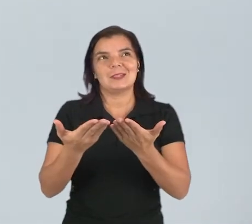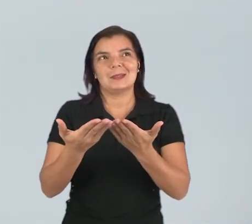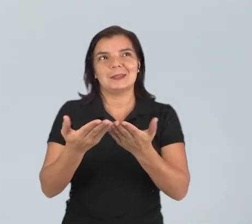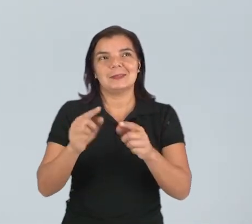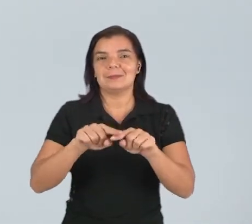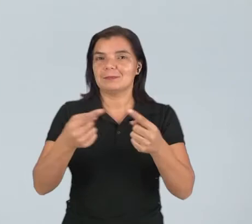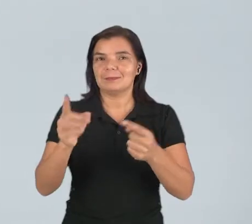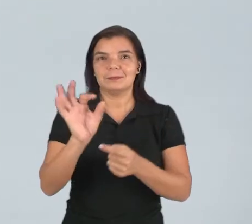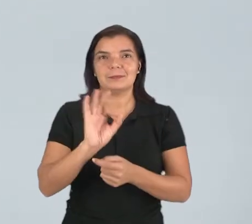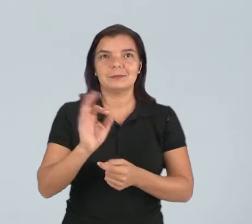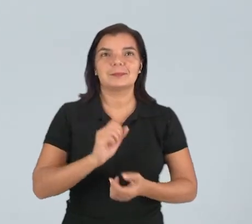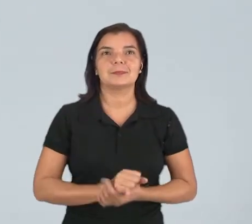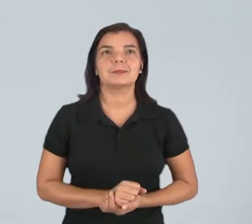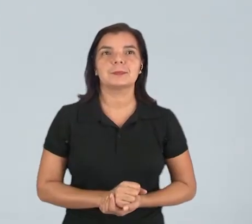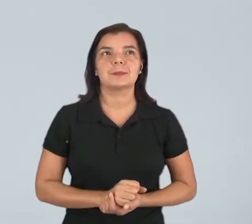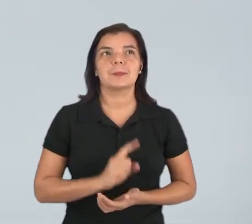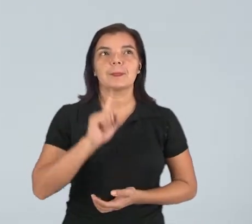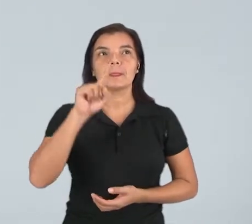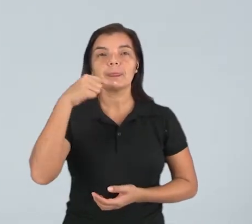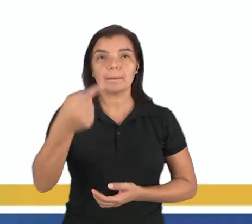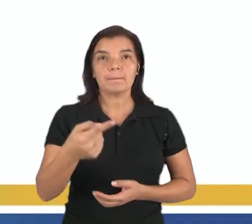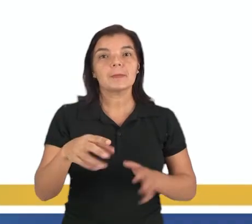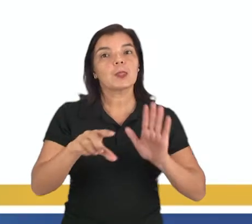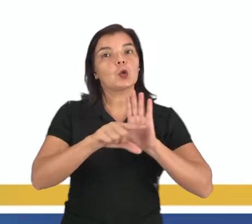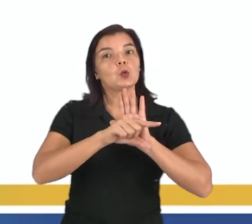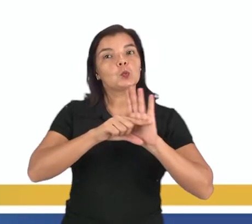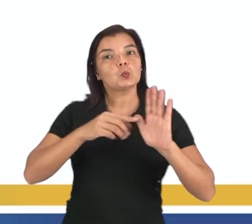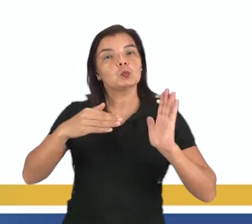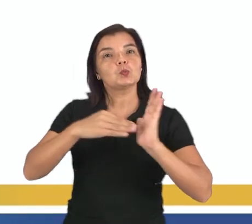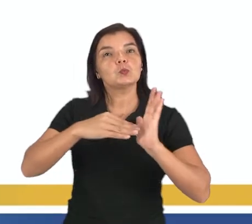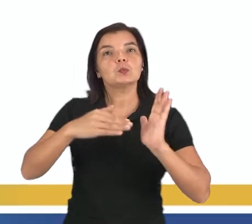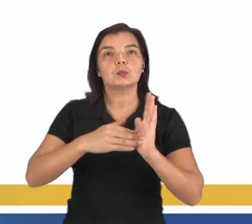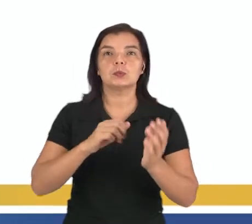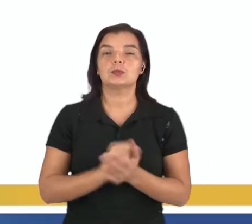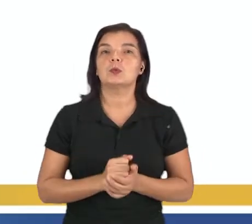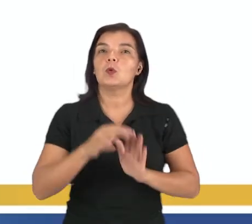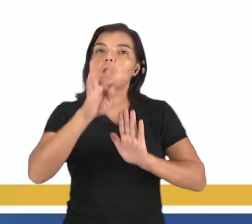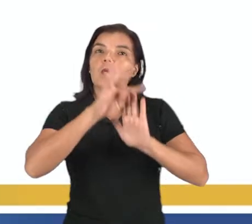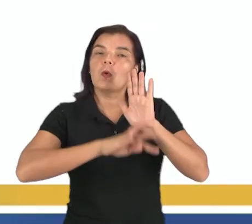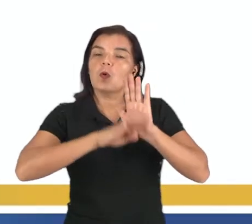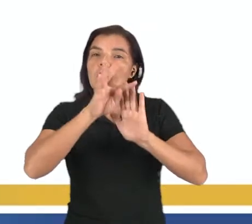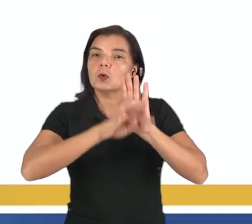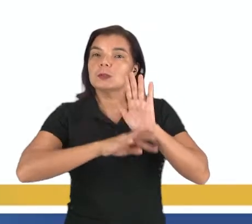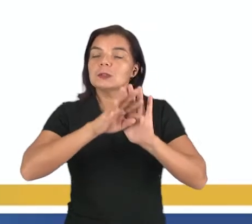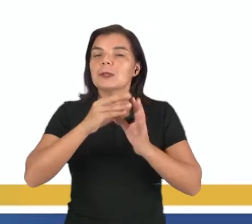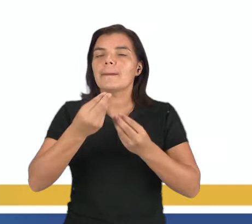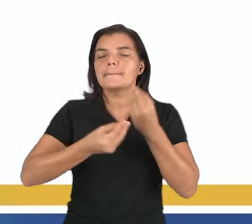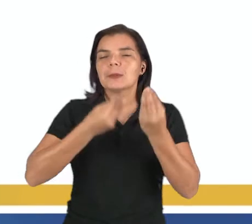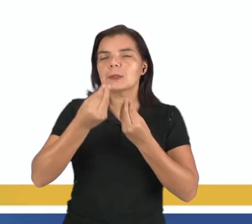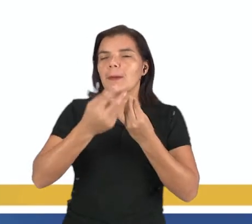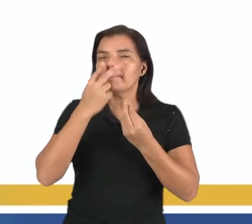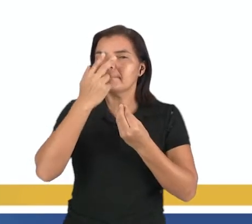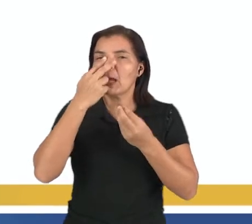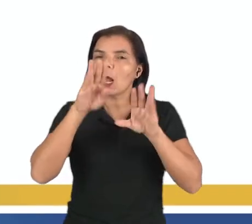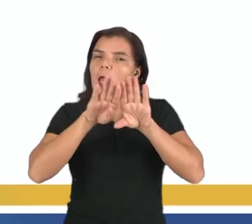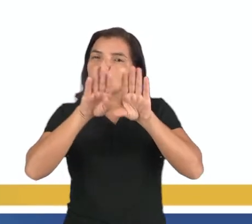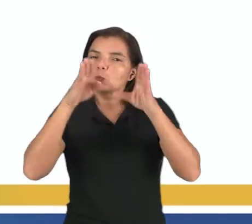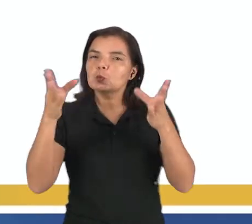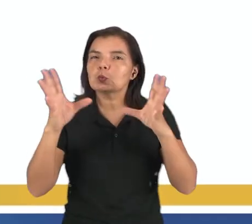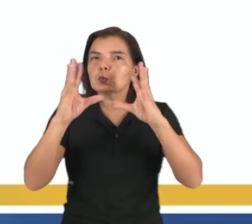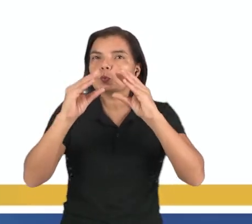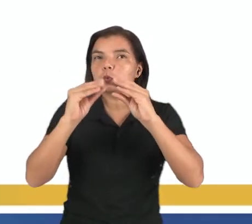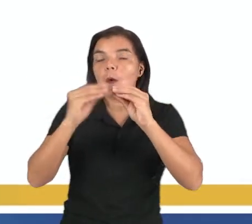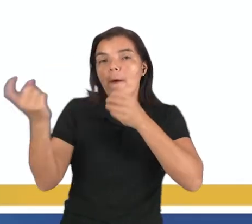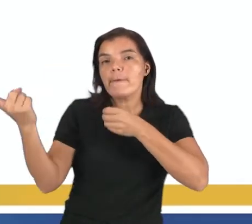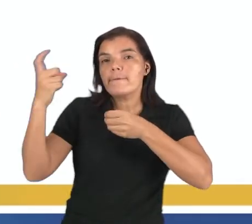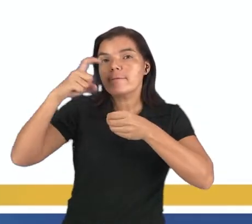é mais. Depois, nos últimos parágrafos. No último parágrafo do texto, como no túnel do tempo, volte